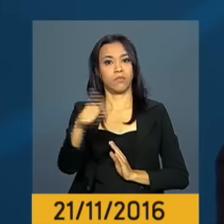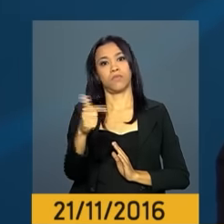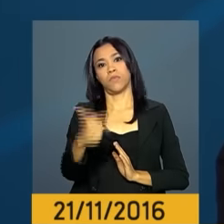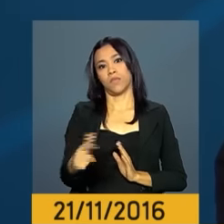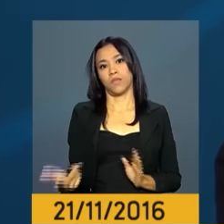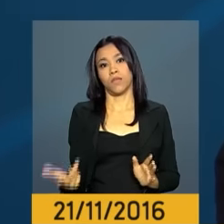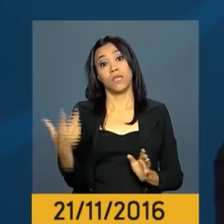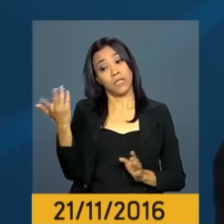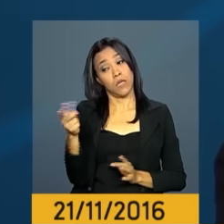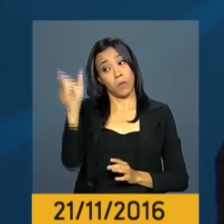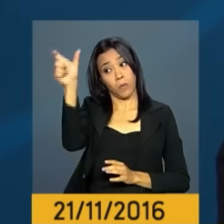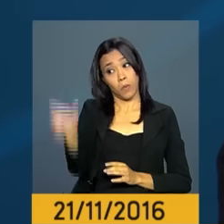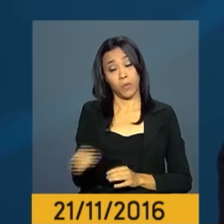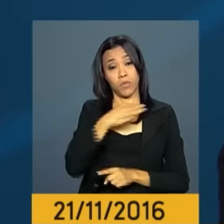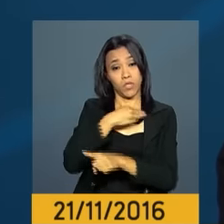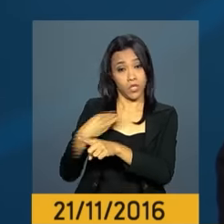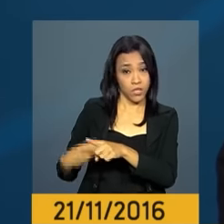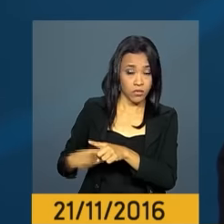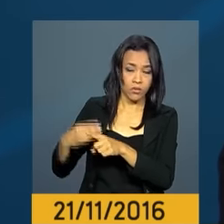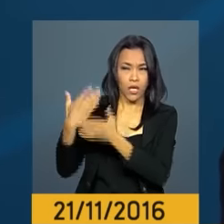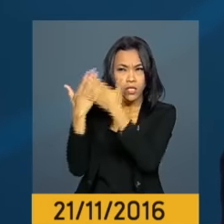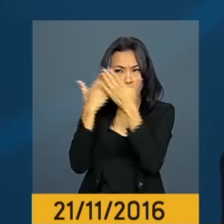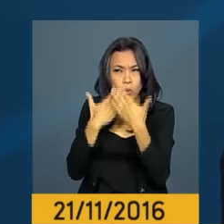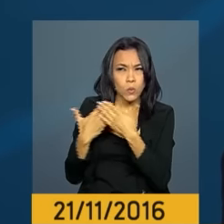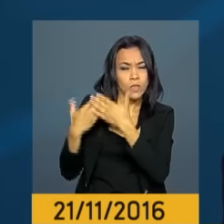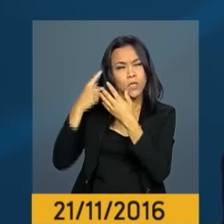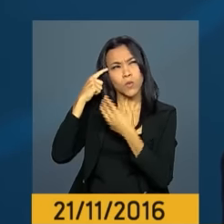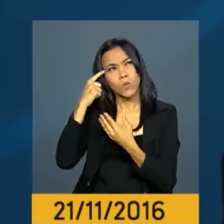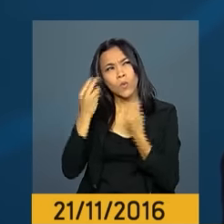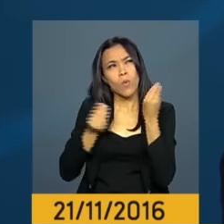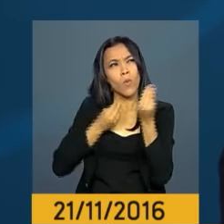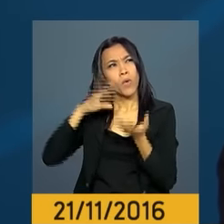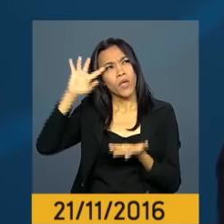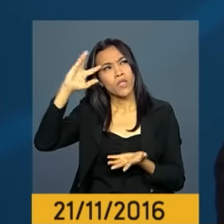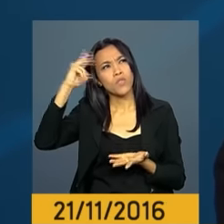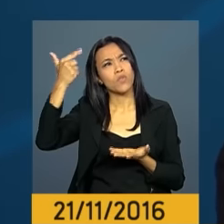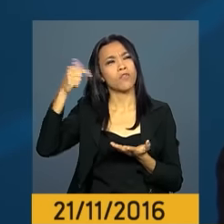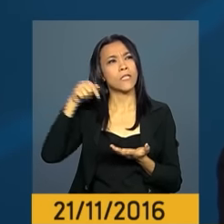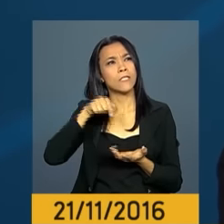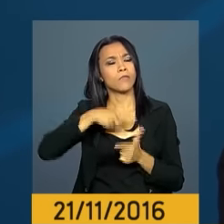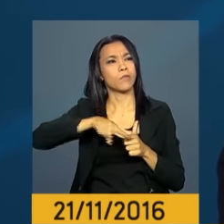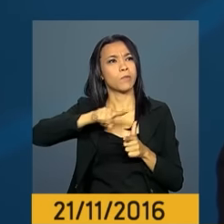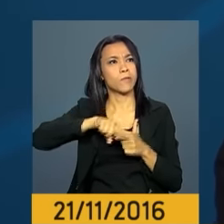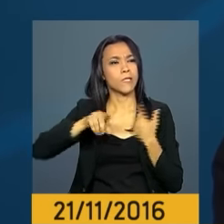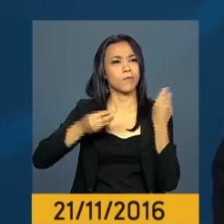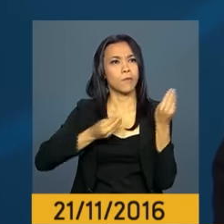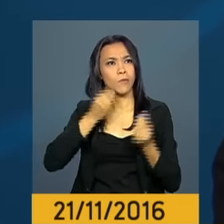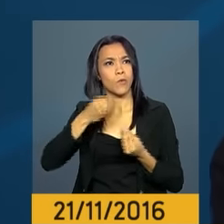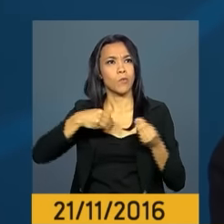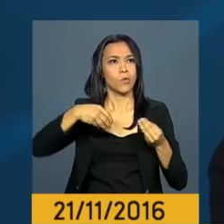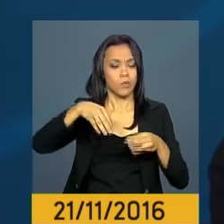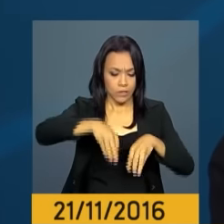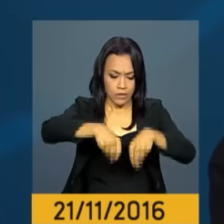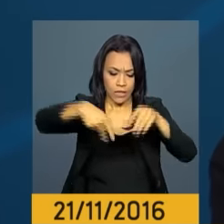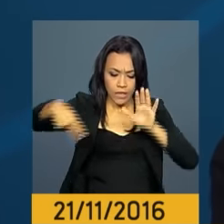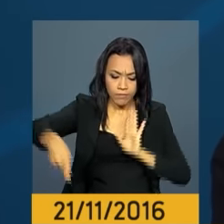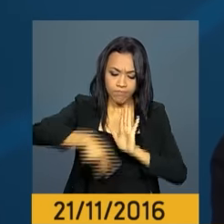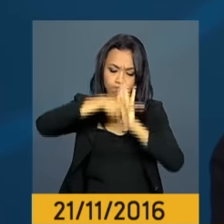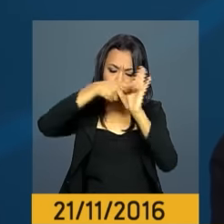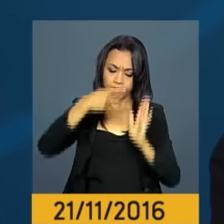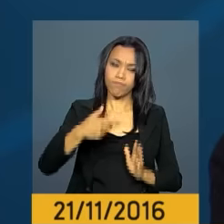Cidades estudando a fórmula pela qual nós possamos fazer esta revisão fundiária e entregar